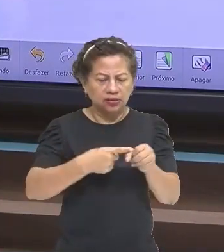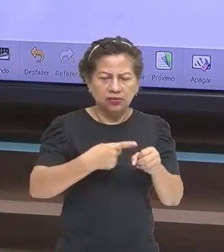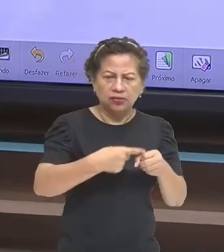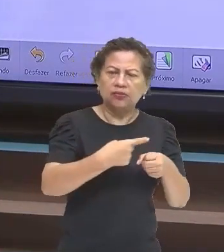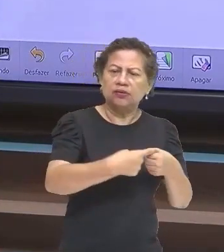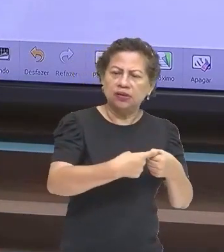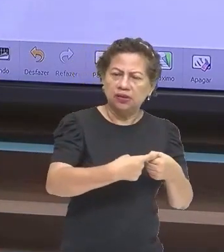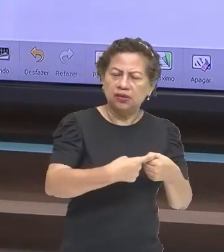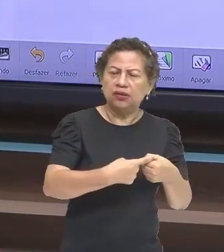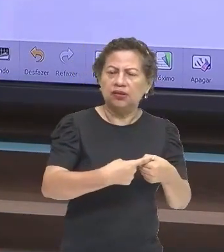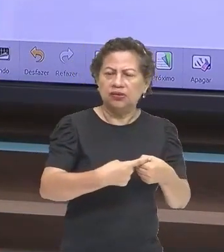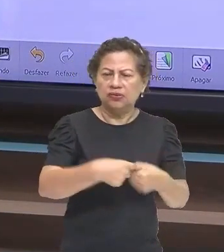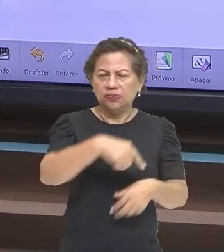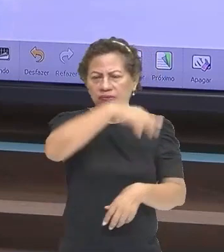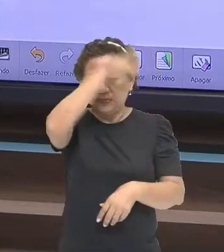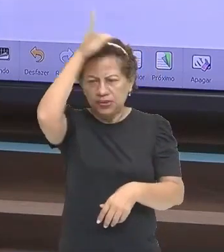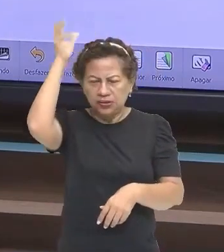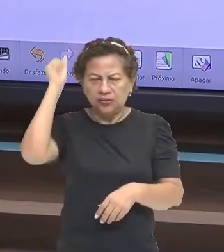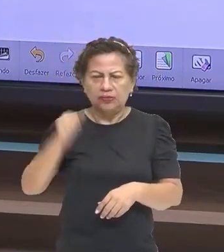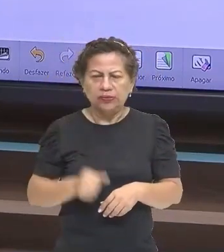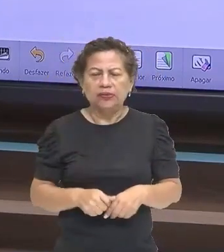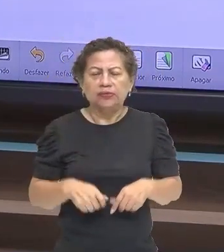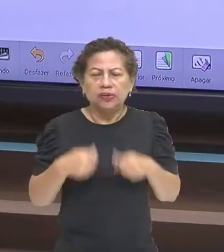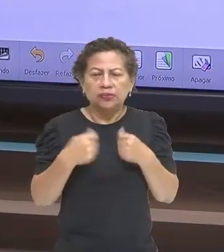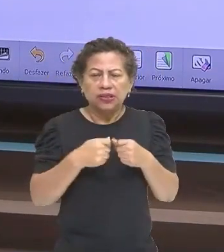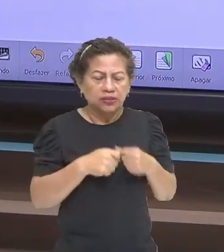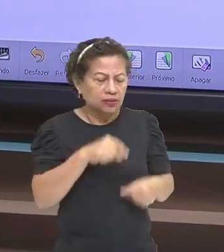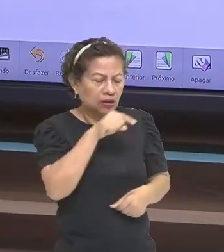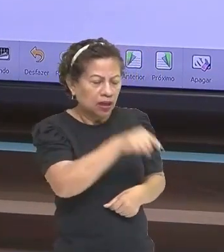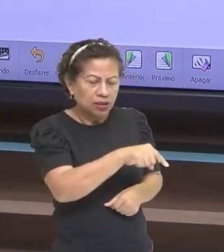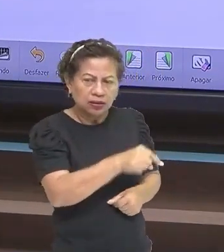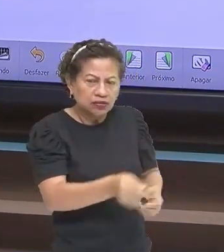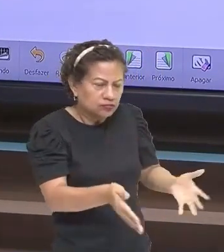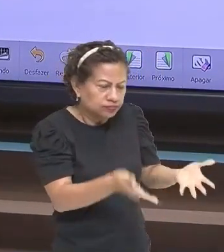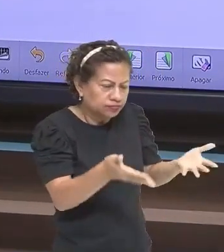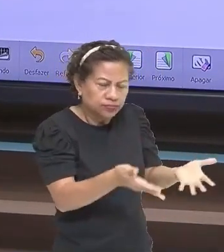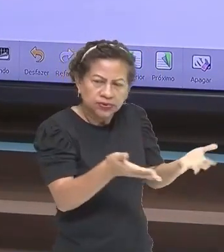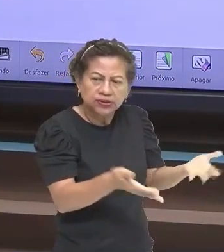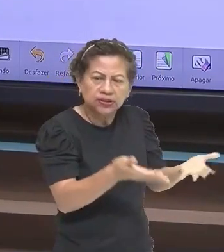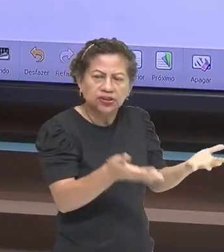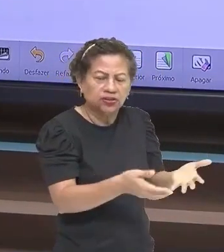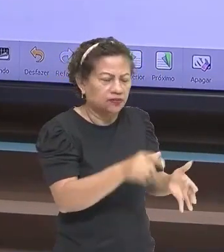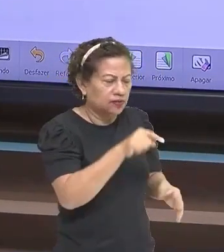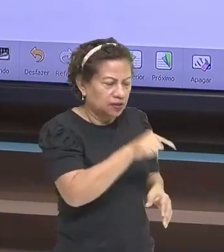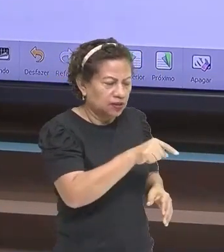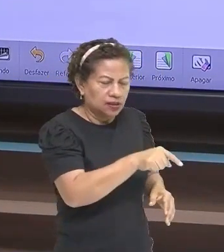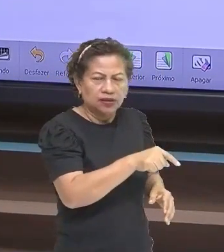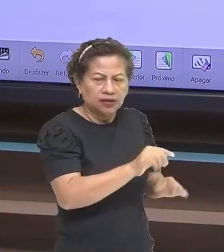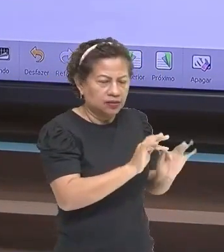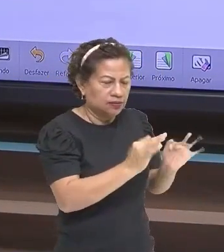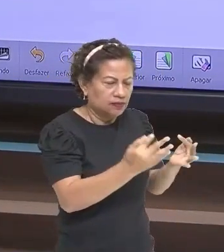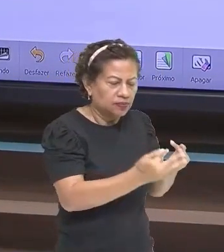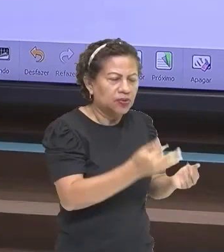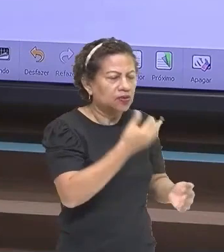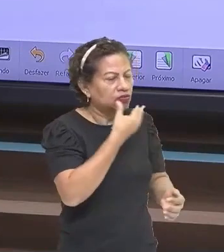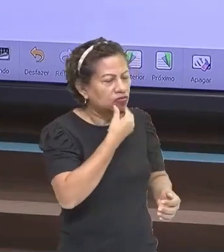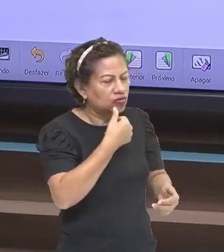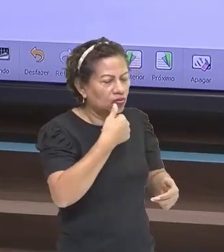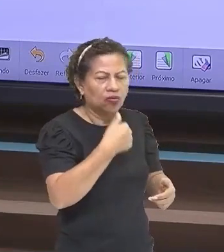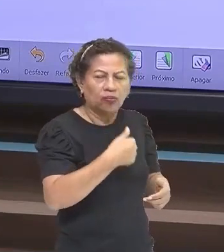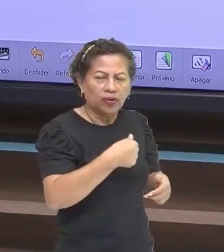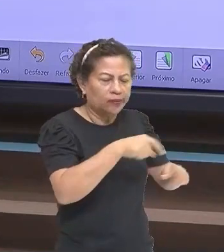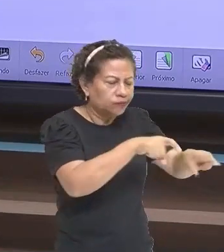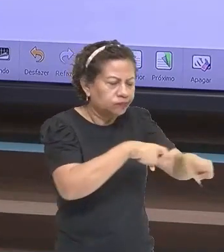essa conjuntura que favoreça a permanência do homem no campo, tudo bem? Temos uma imagem aqui que